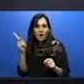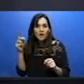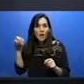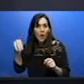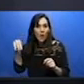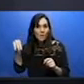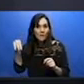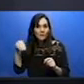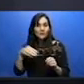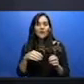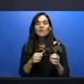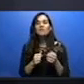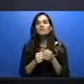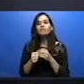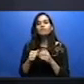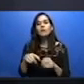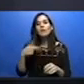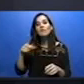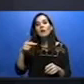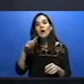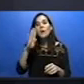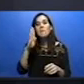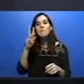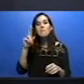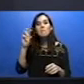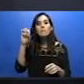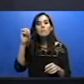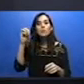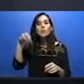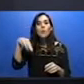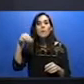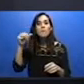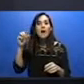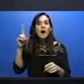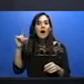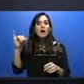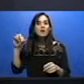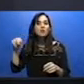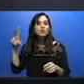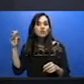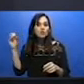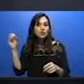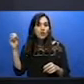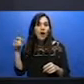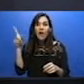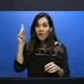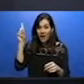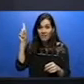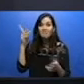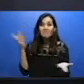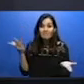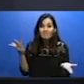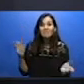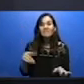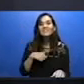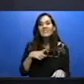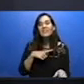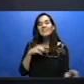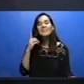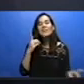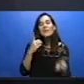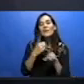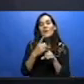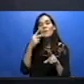passado, aqui ainda não tinha acontecido aquele acidente, né, da Vale, com o rompimento da barragem, mas é lá, olha, lá tem a visita ao Instituto